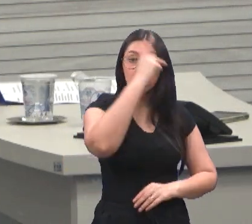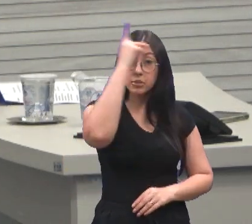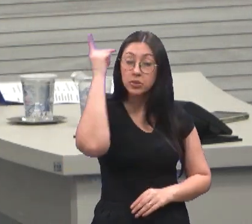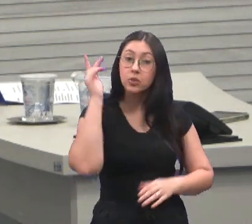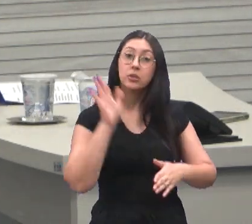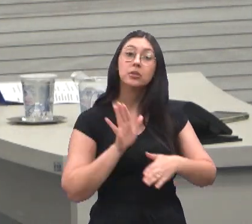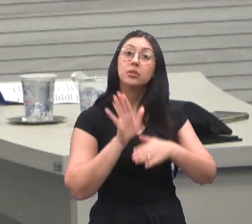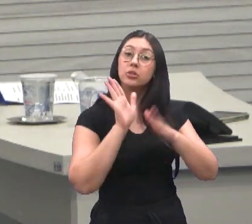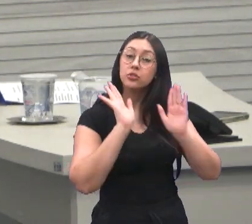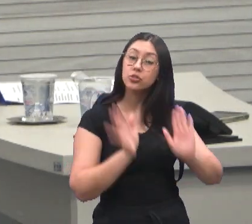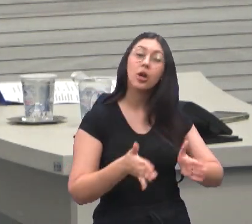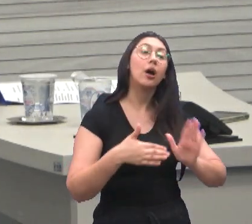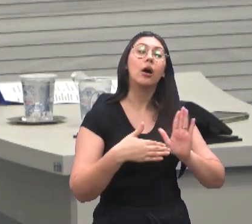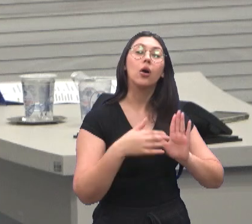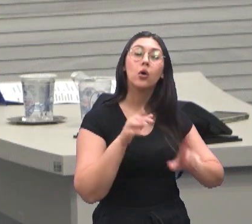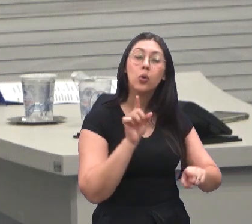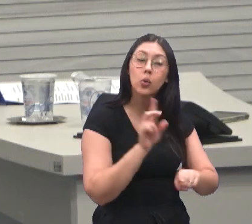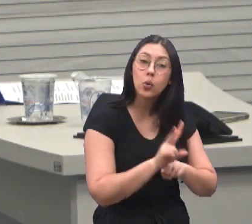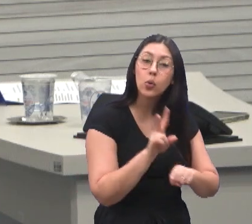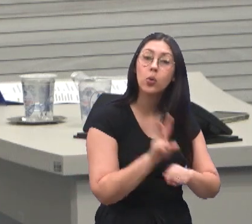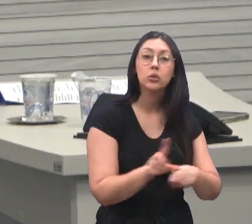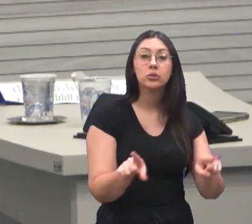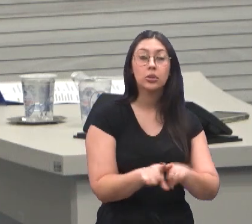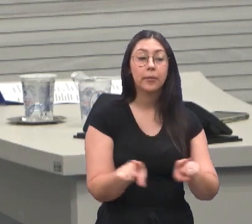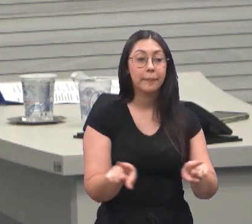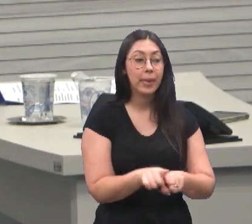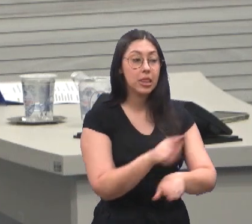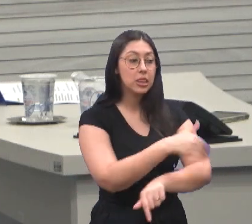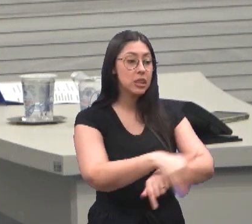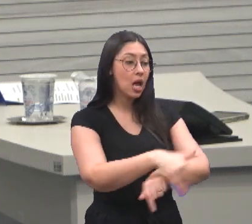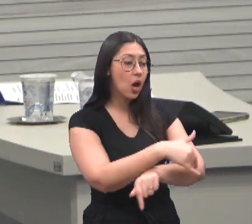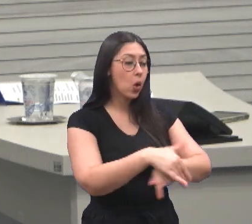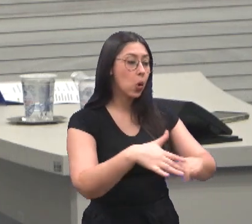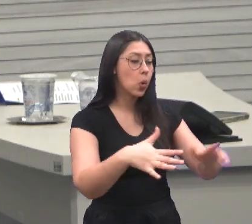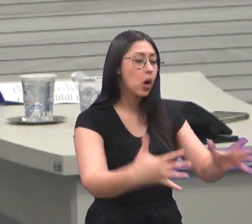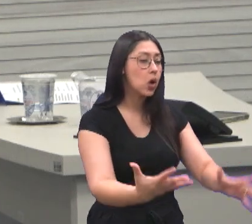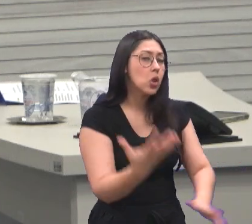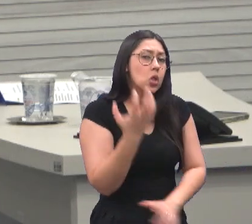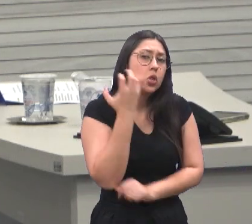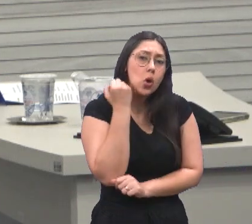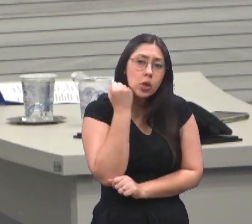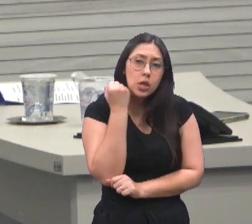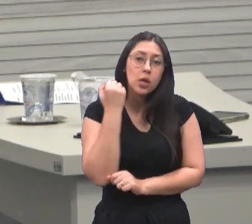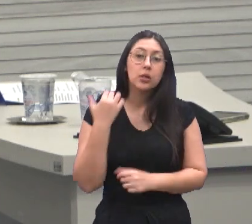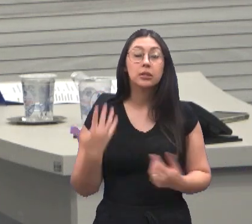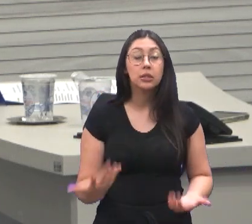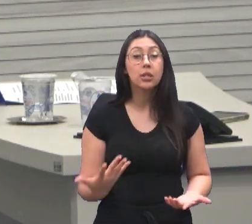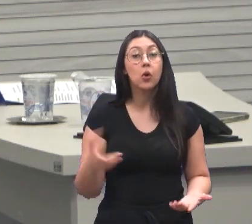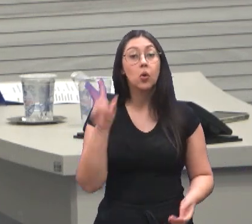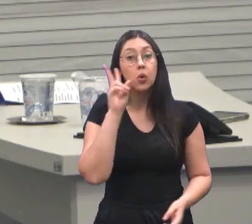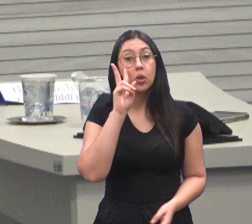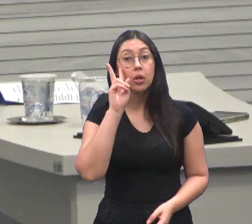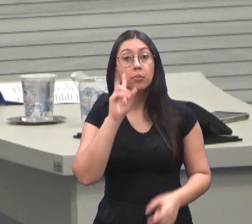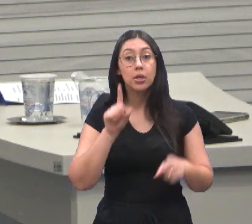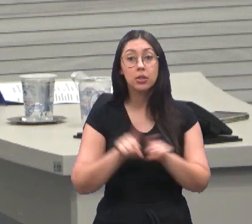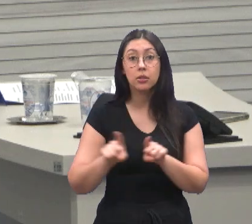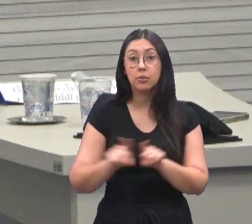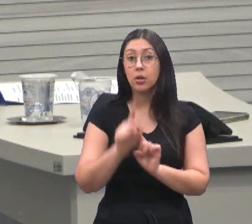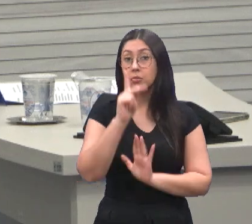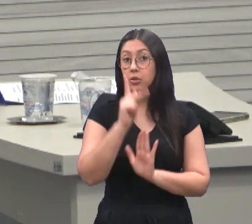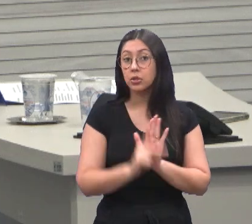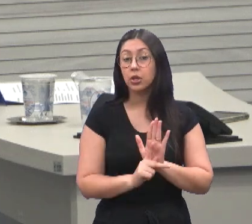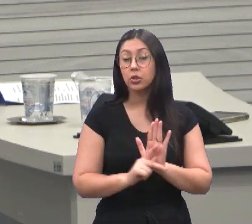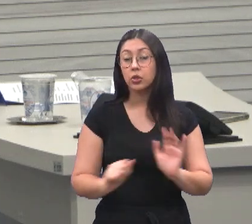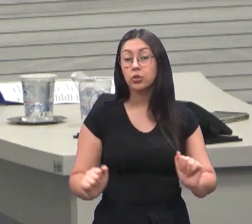para auxiliar pessoas que pegam animais de rua e também trabalham com isso. E lembrando, né, um projeto de minha autoria junto ao